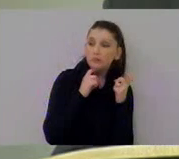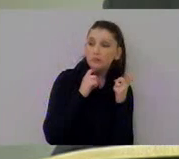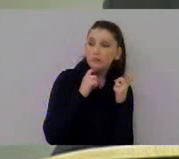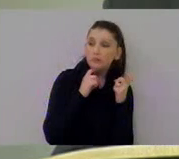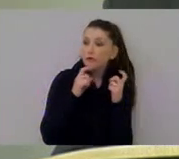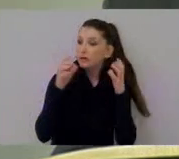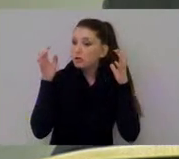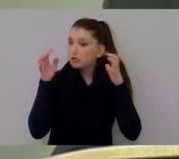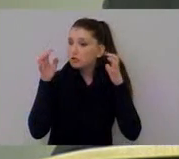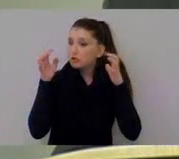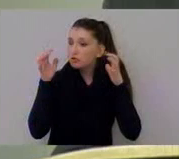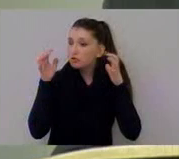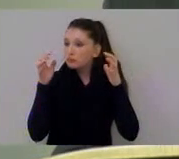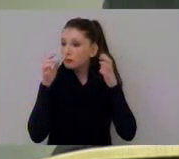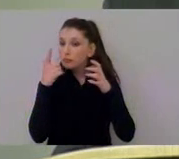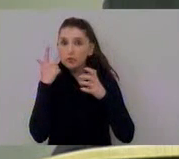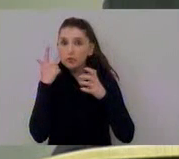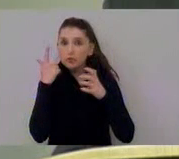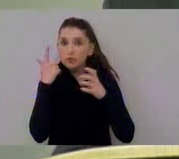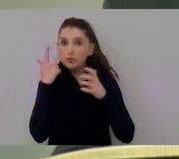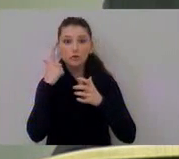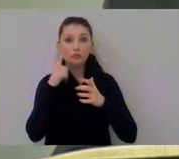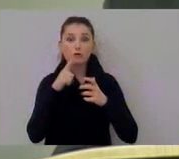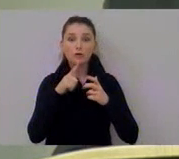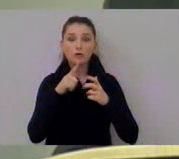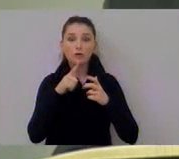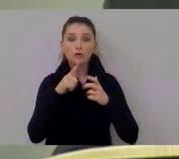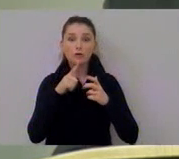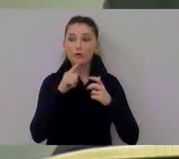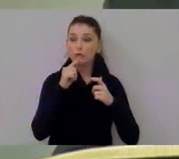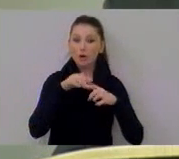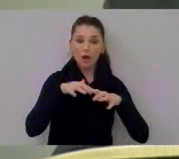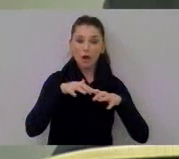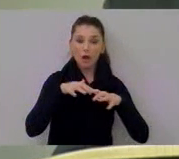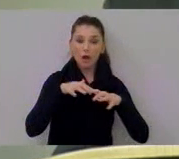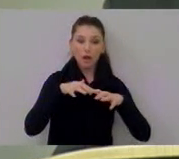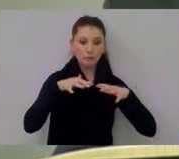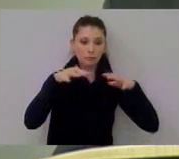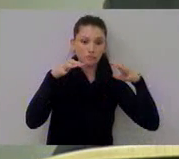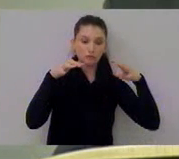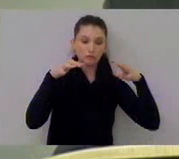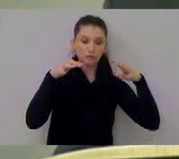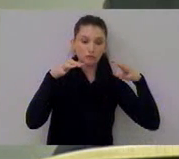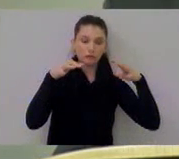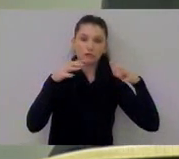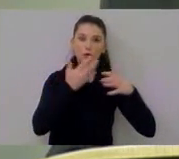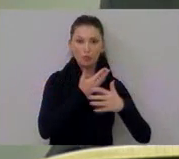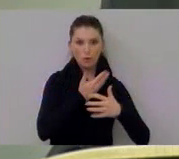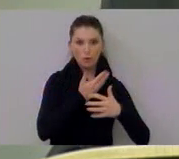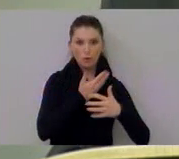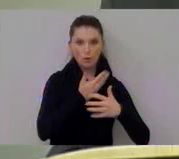governo tem que dar uma resposta, sim, uma resposta urgente. Obrigado, senhor